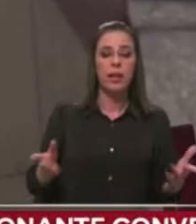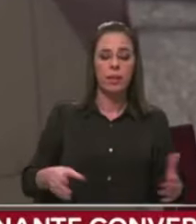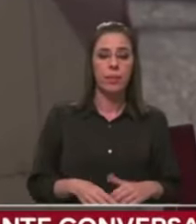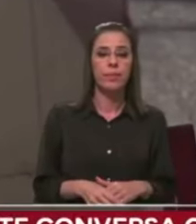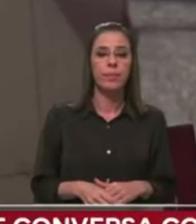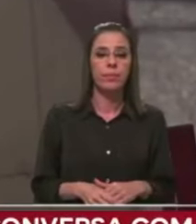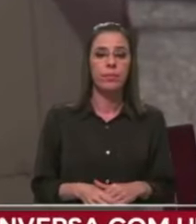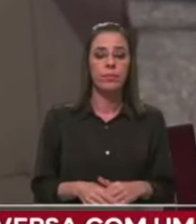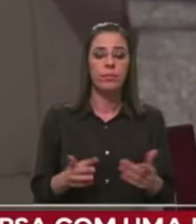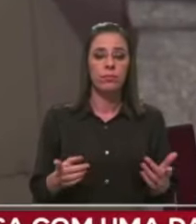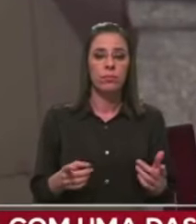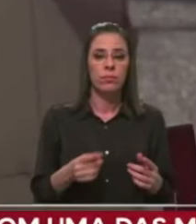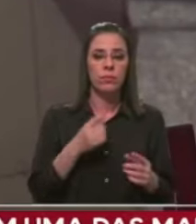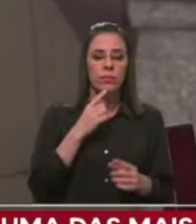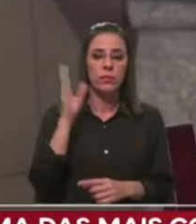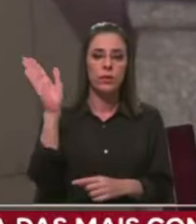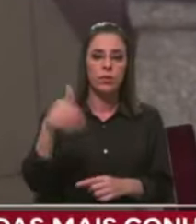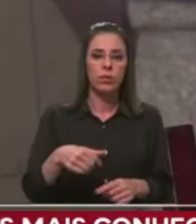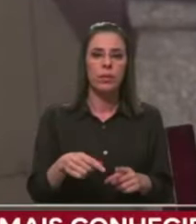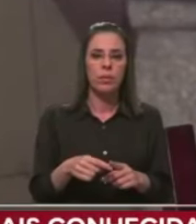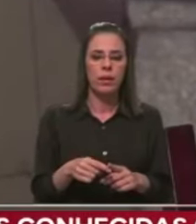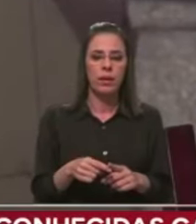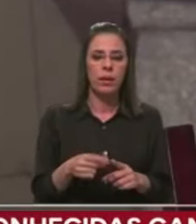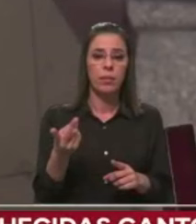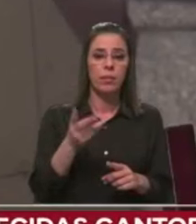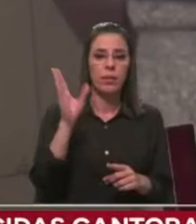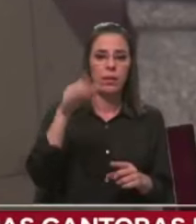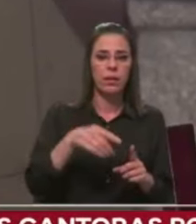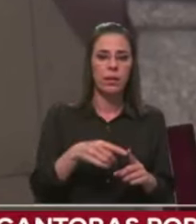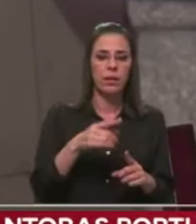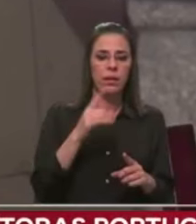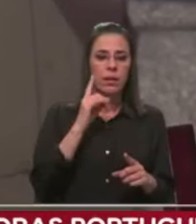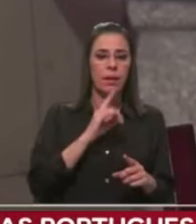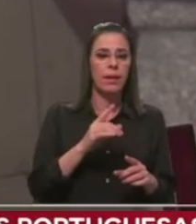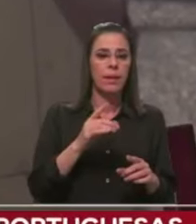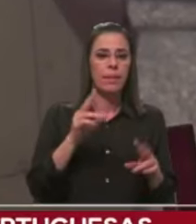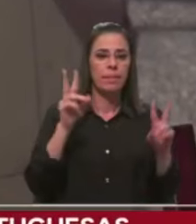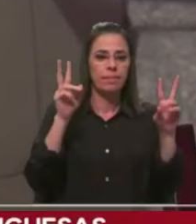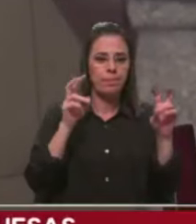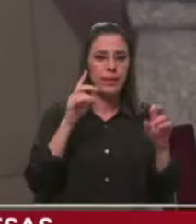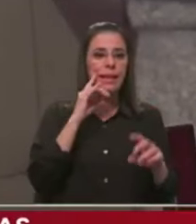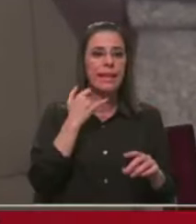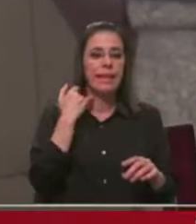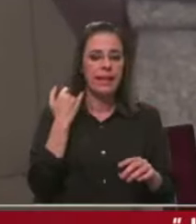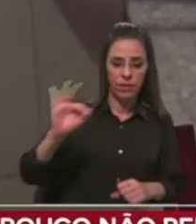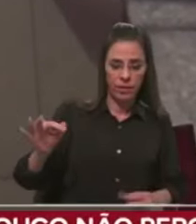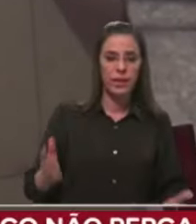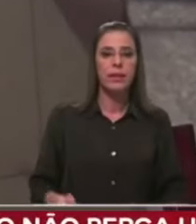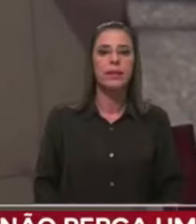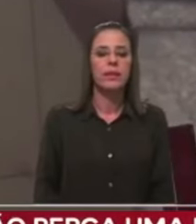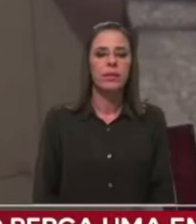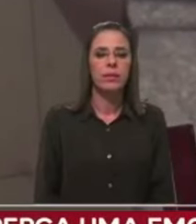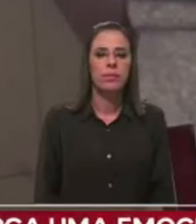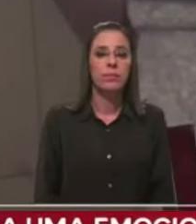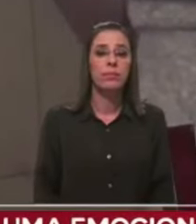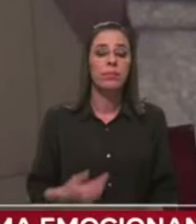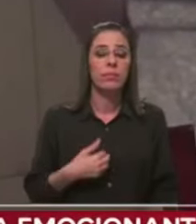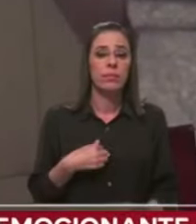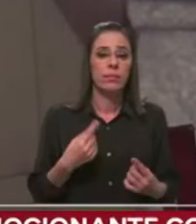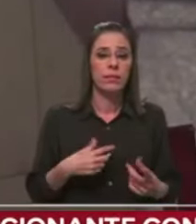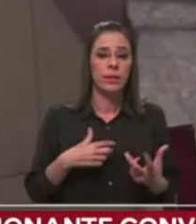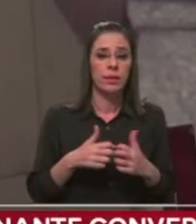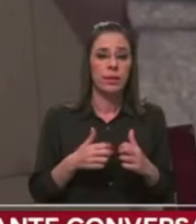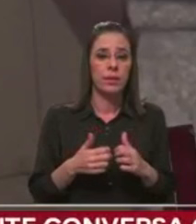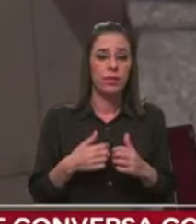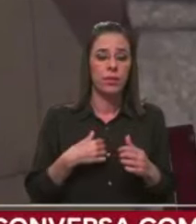e mandou que chamassem para ela chamar a da tia foi assim mesmo que ele disse e como tenho meu problema